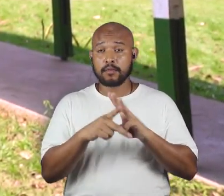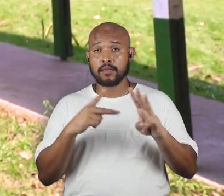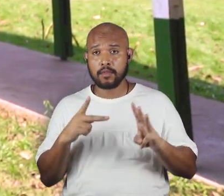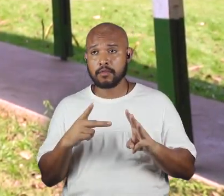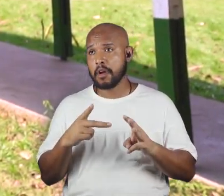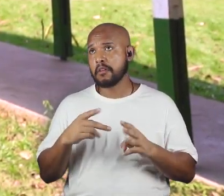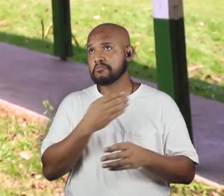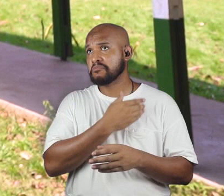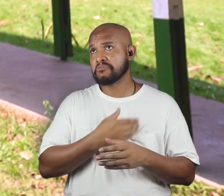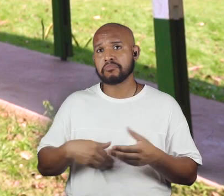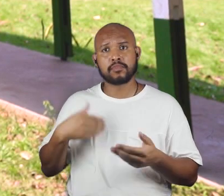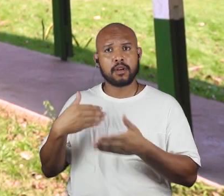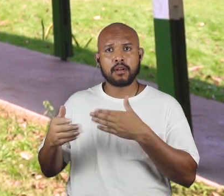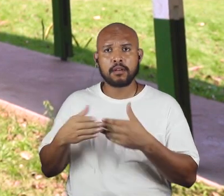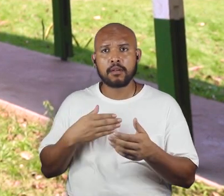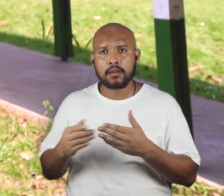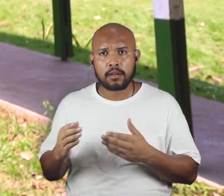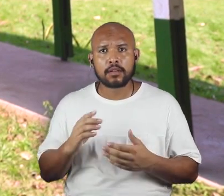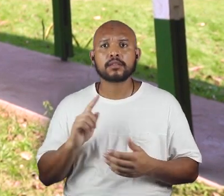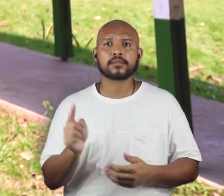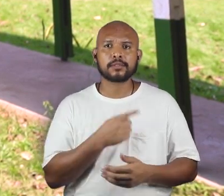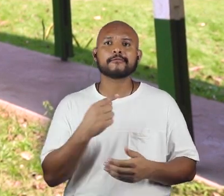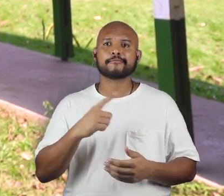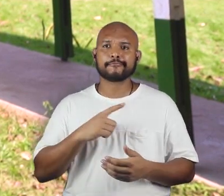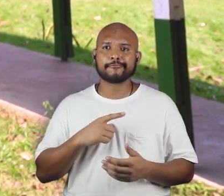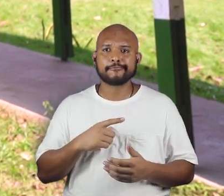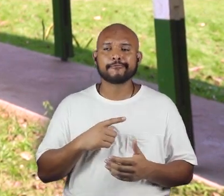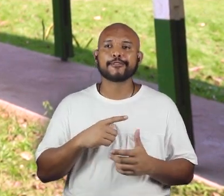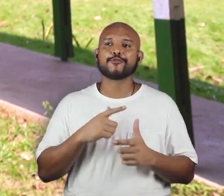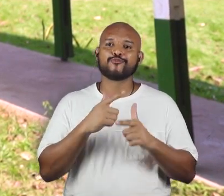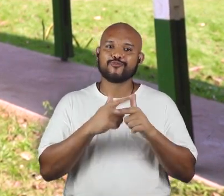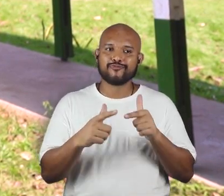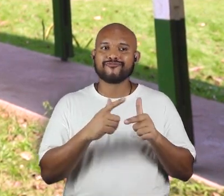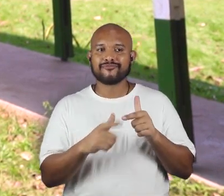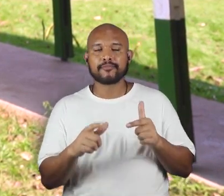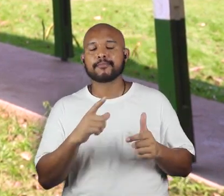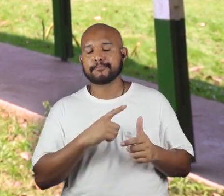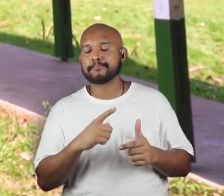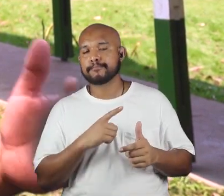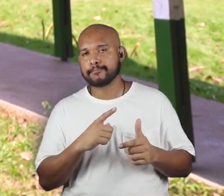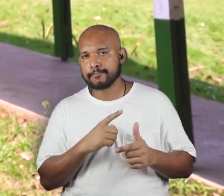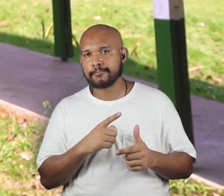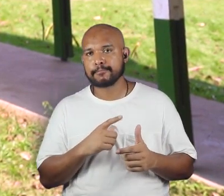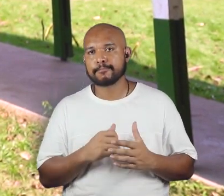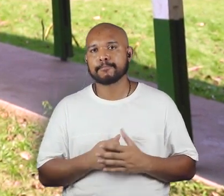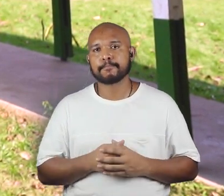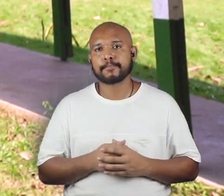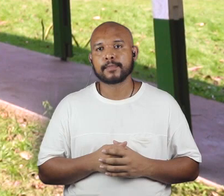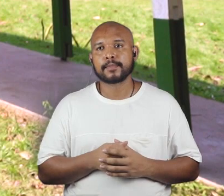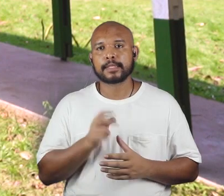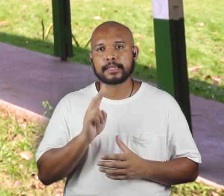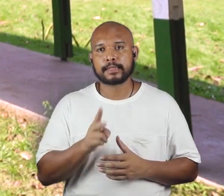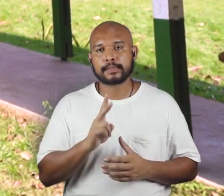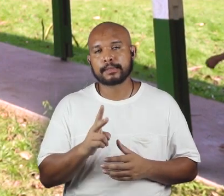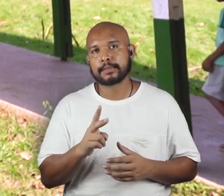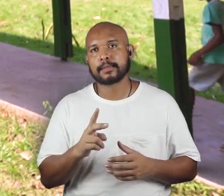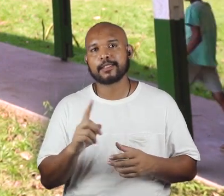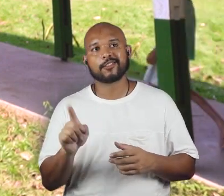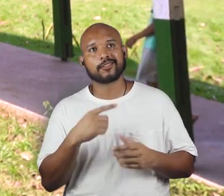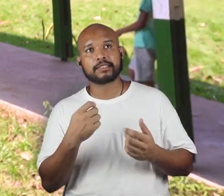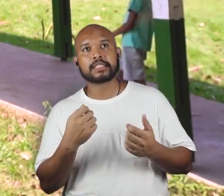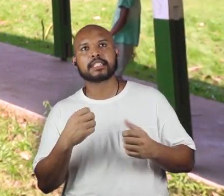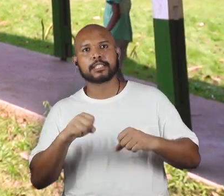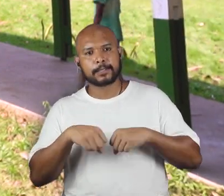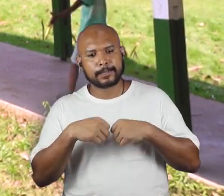governo ou alguma coisa, a gente tem sempre uma dificuldade a atravessar e